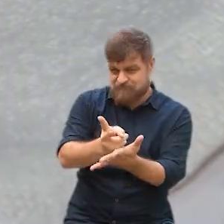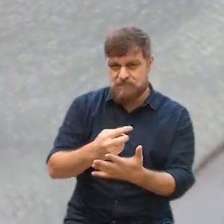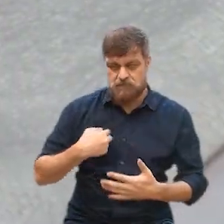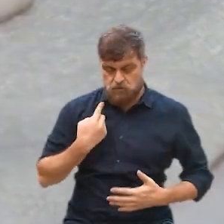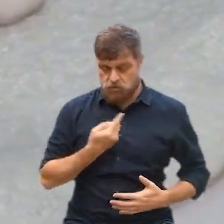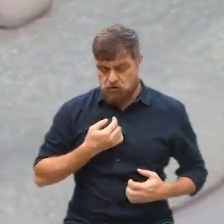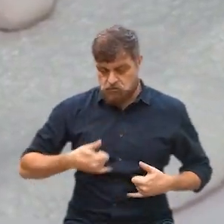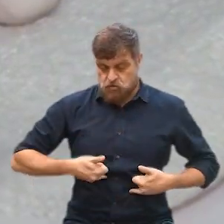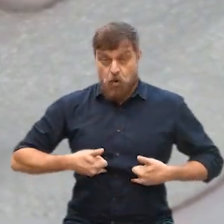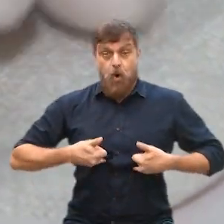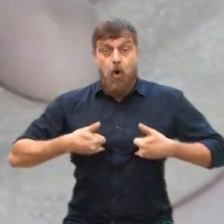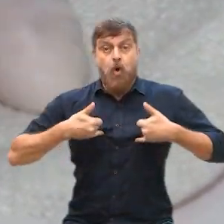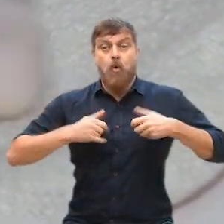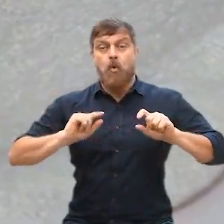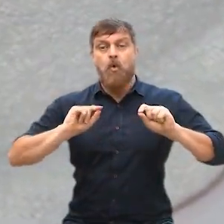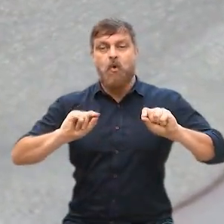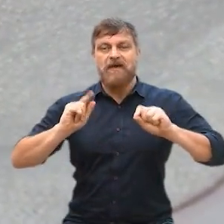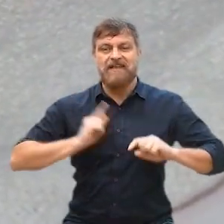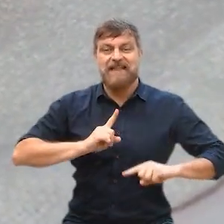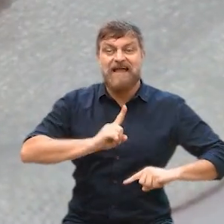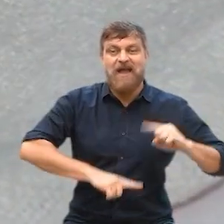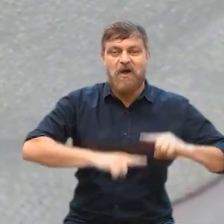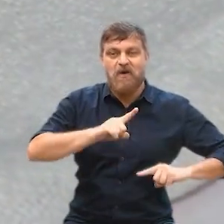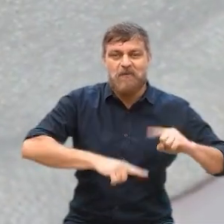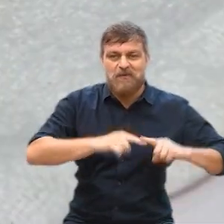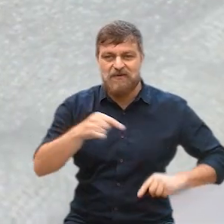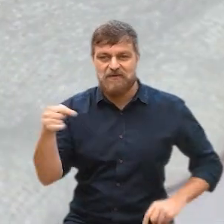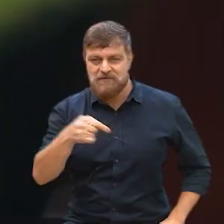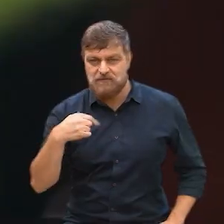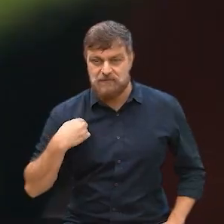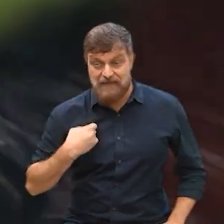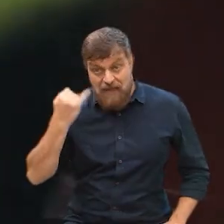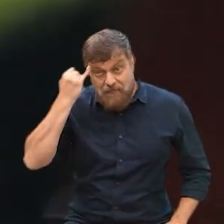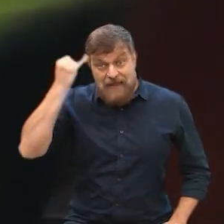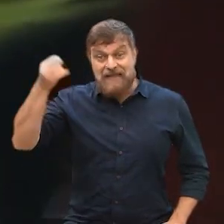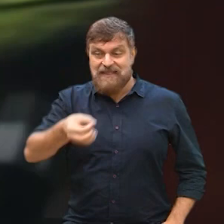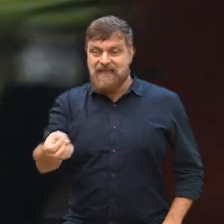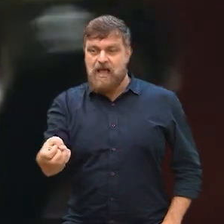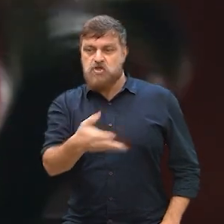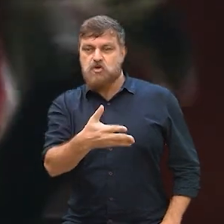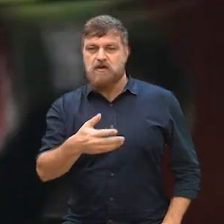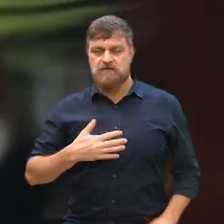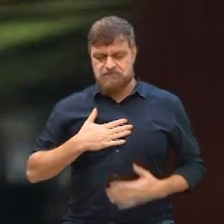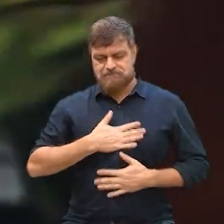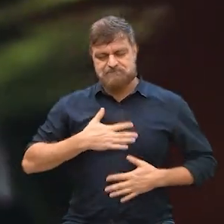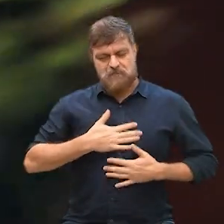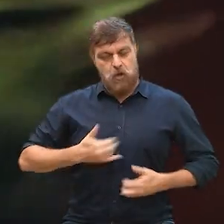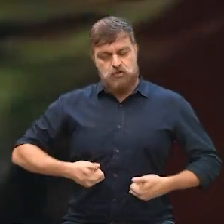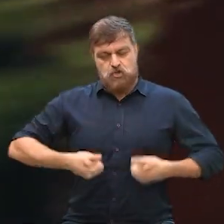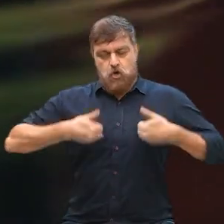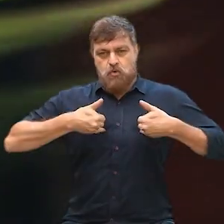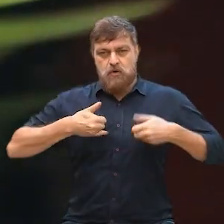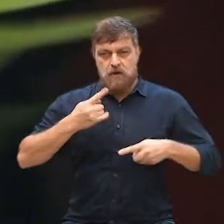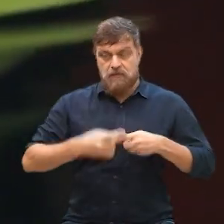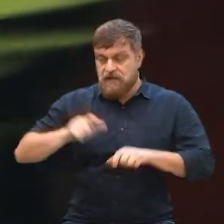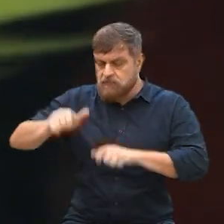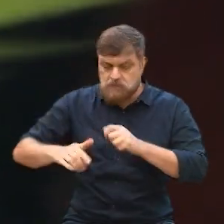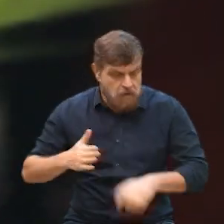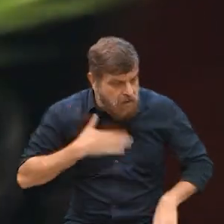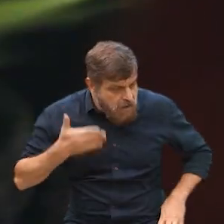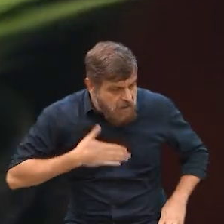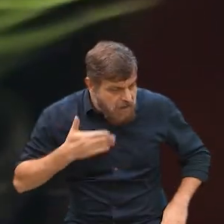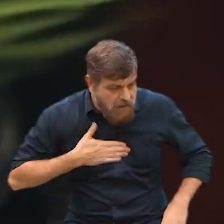orgulho nosso é que nós temos um produto que é inovador. Esse é o nosso maior orgulho, porque causa surpresa